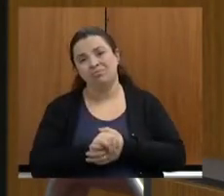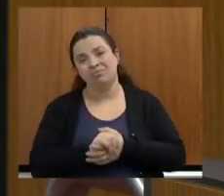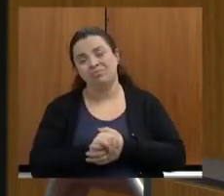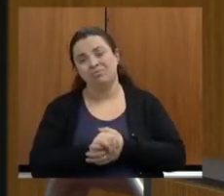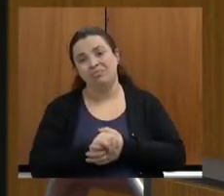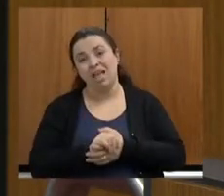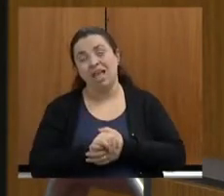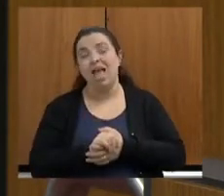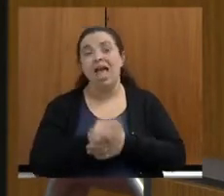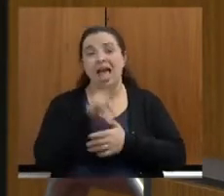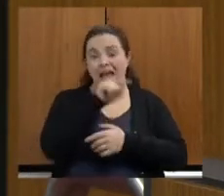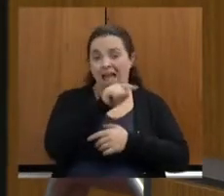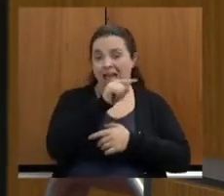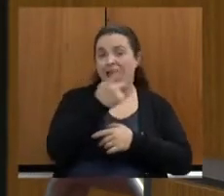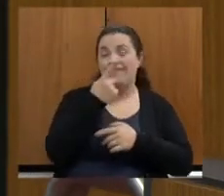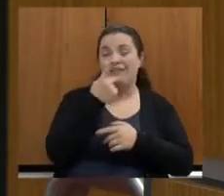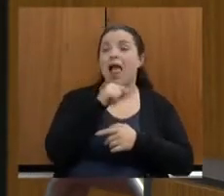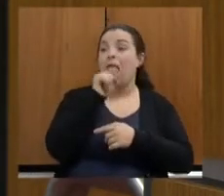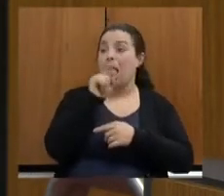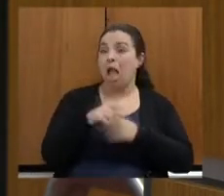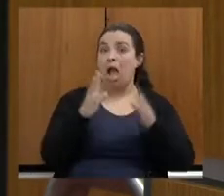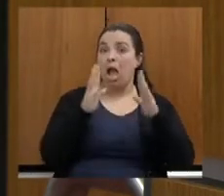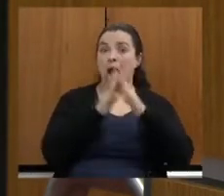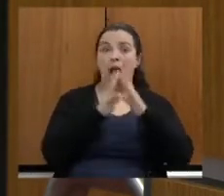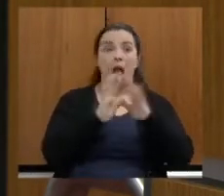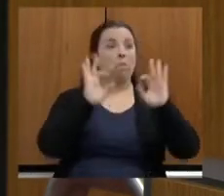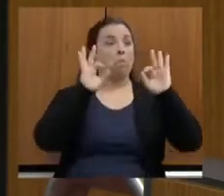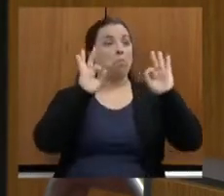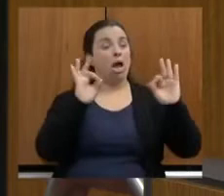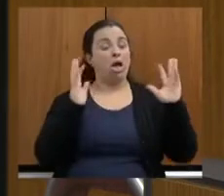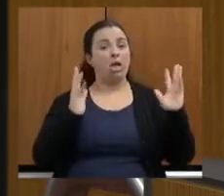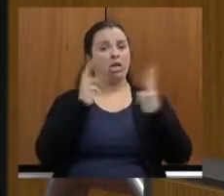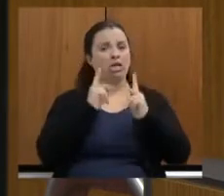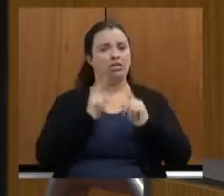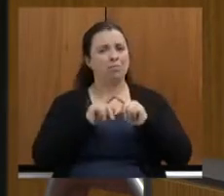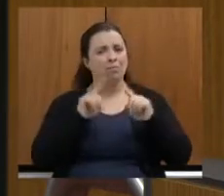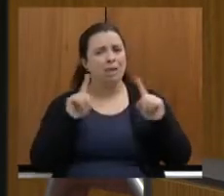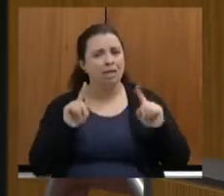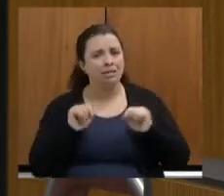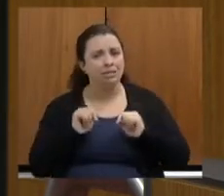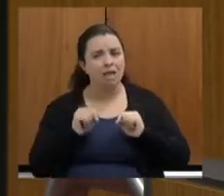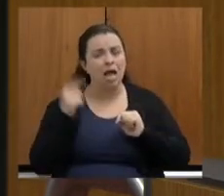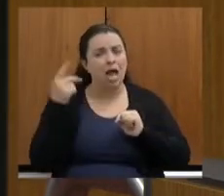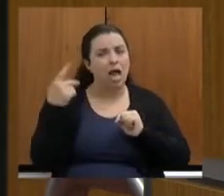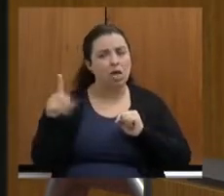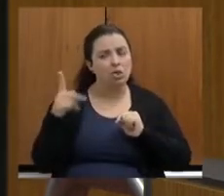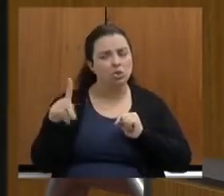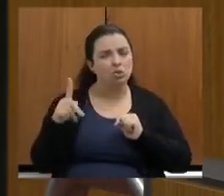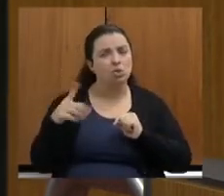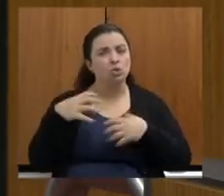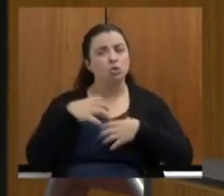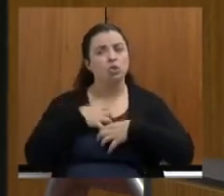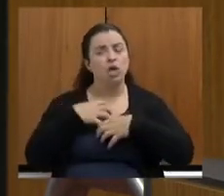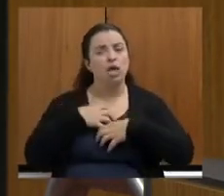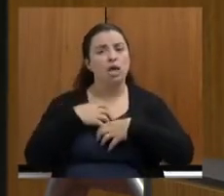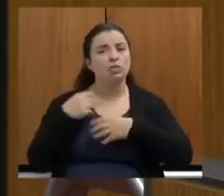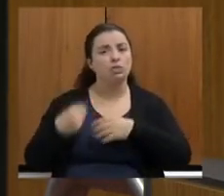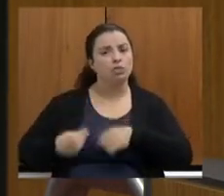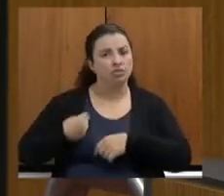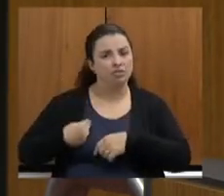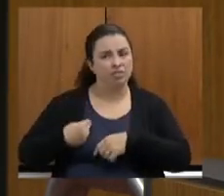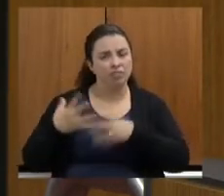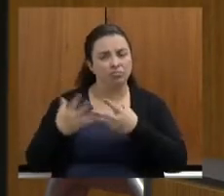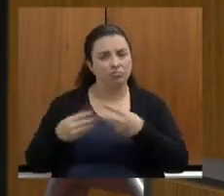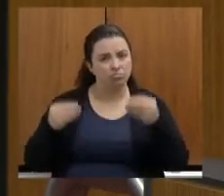só uma ações que estão sendo construídas mas os modos de vidas dessas pessoas não está sendo restituído e